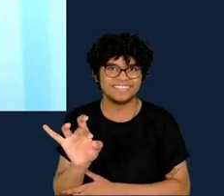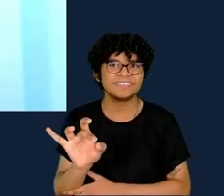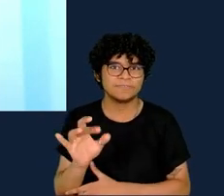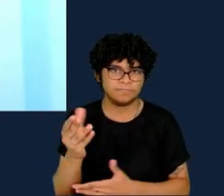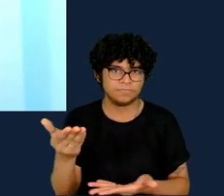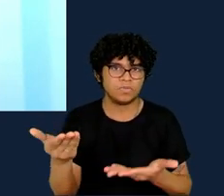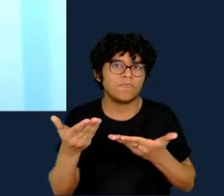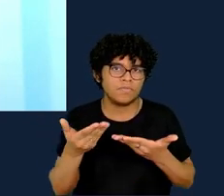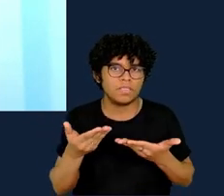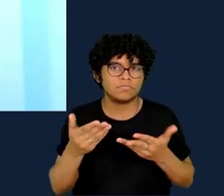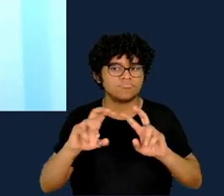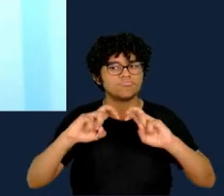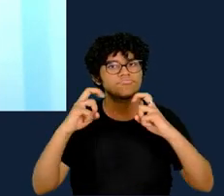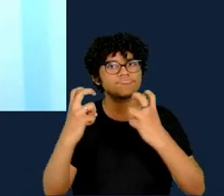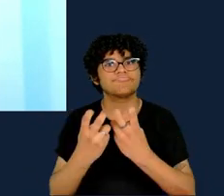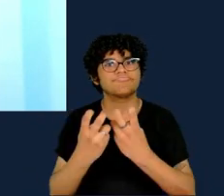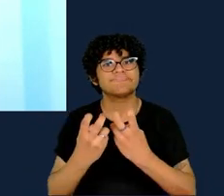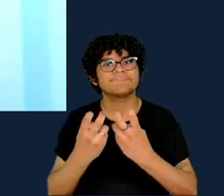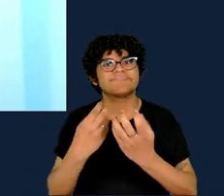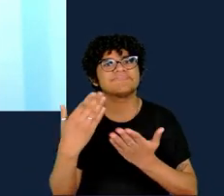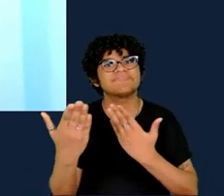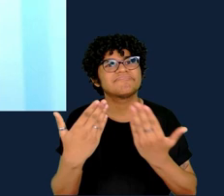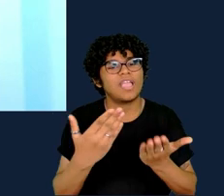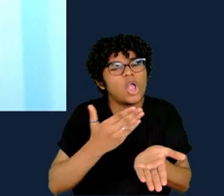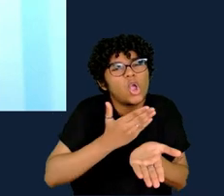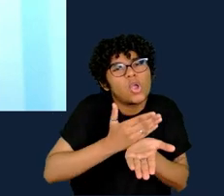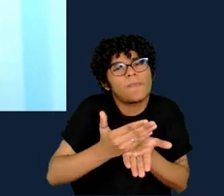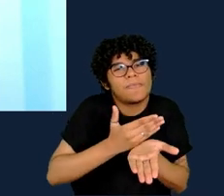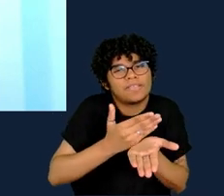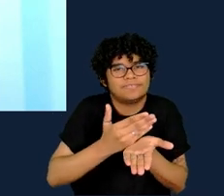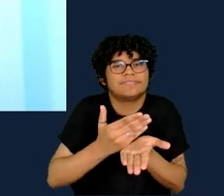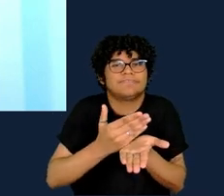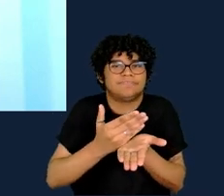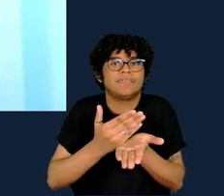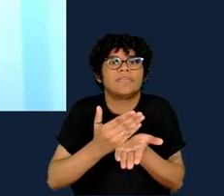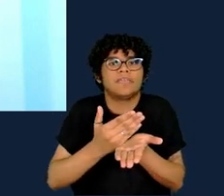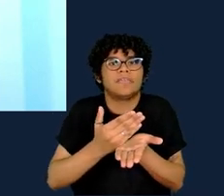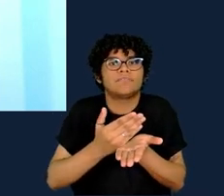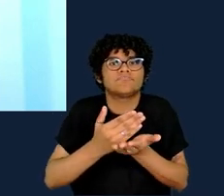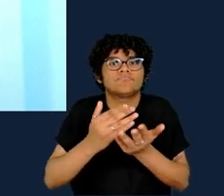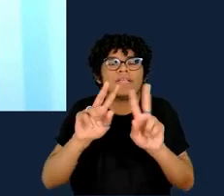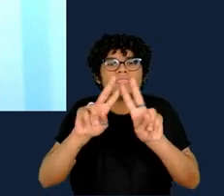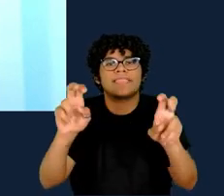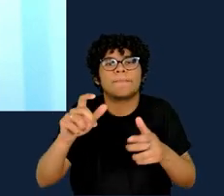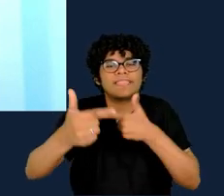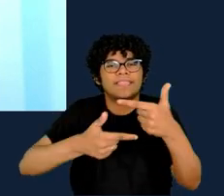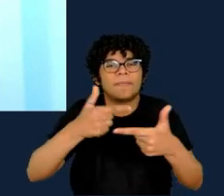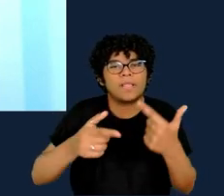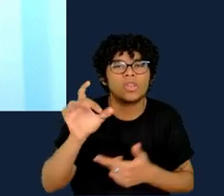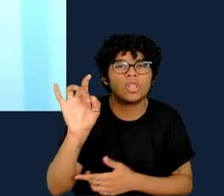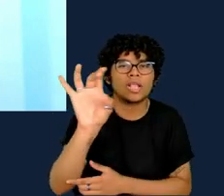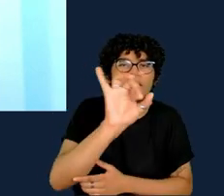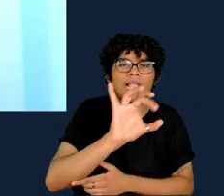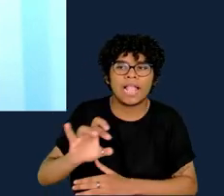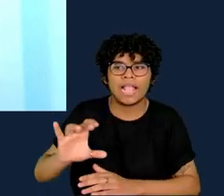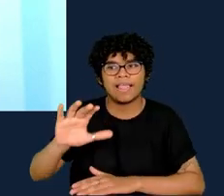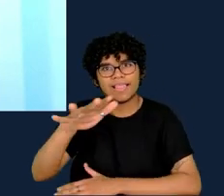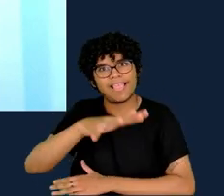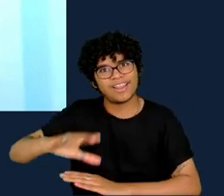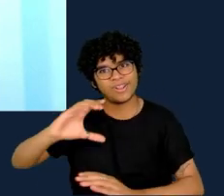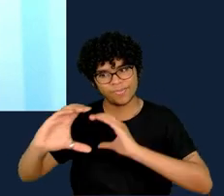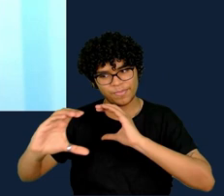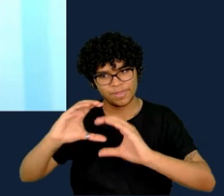roda aí de breve introdução, fale do trabalho de vocês, relacionando como esse trabalho de comunicação, de